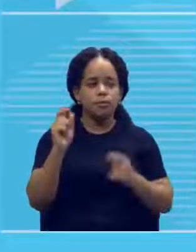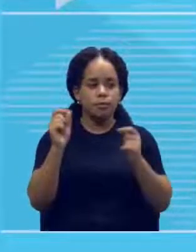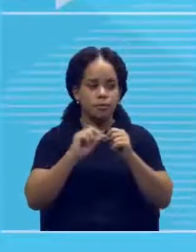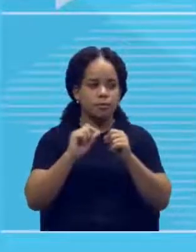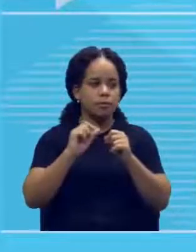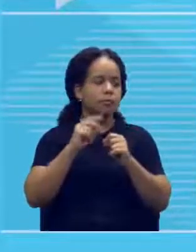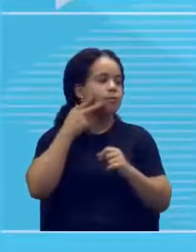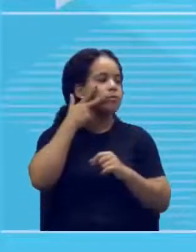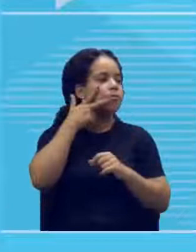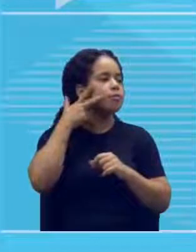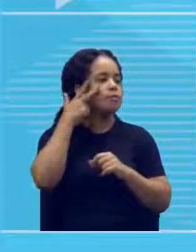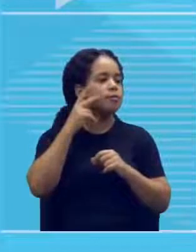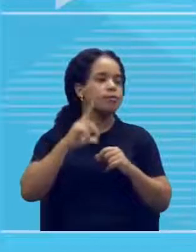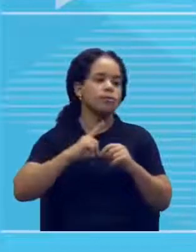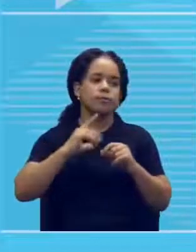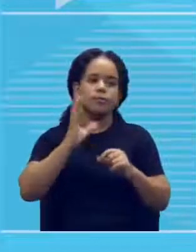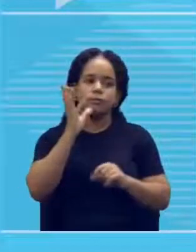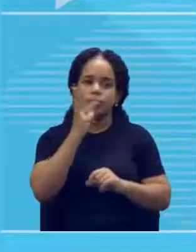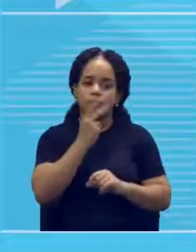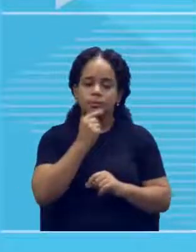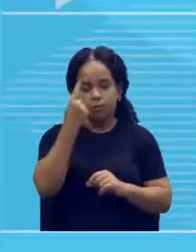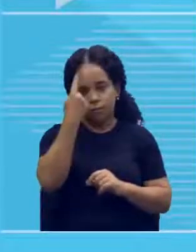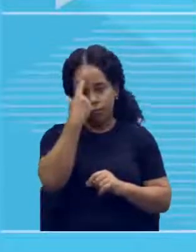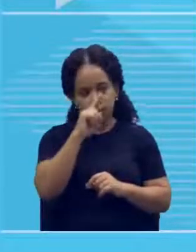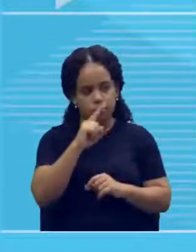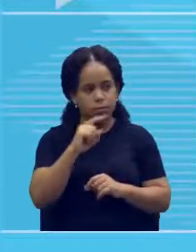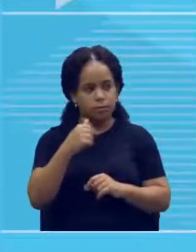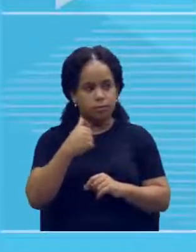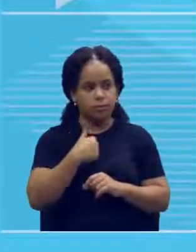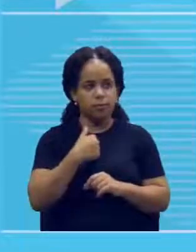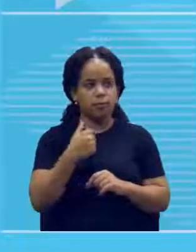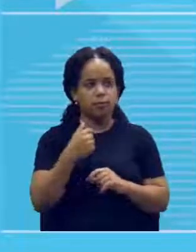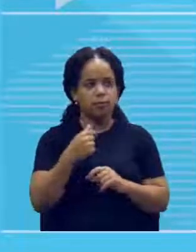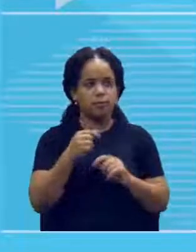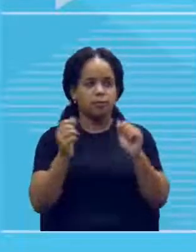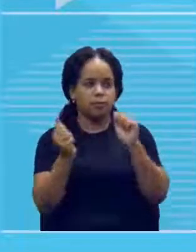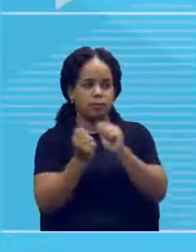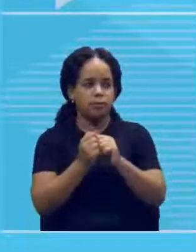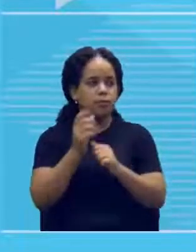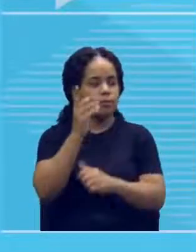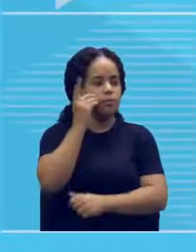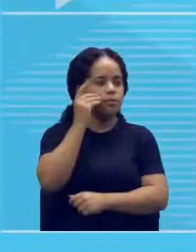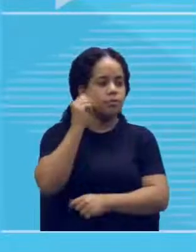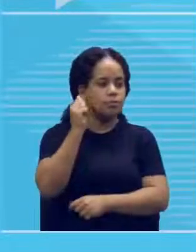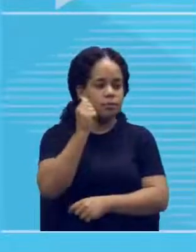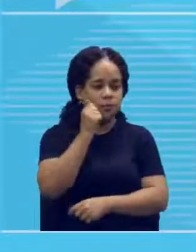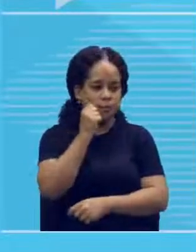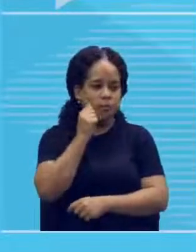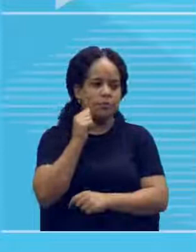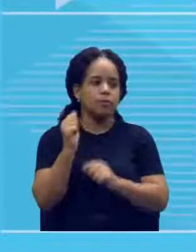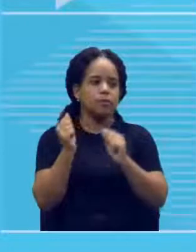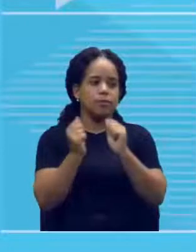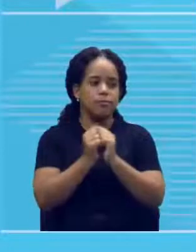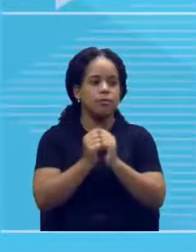essa cerimônia durava dias. Tava lá eu, Deusa e